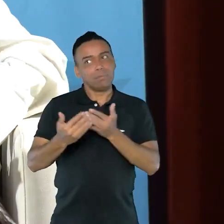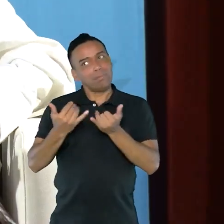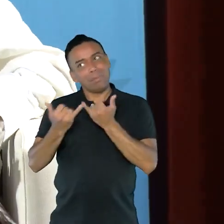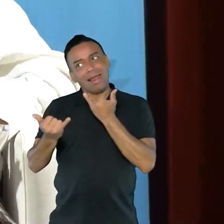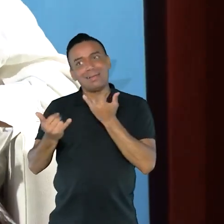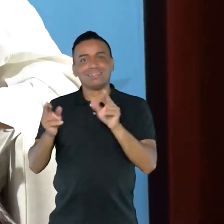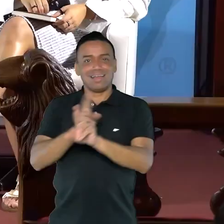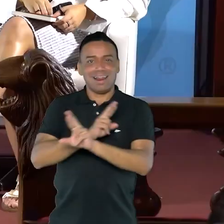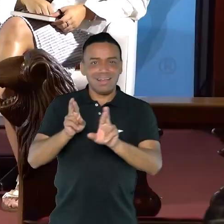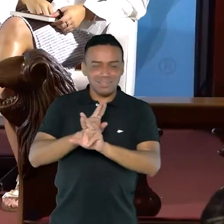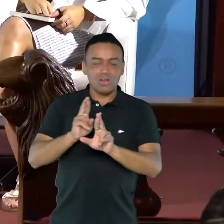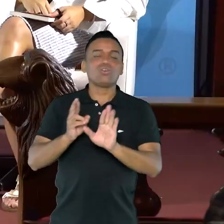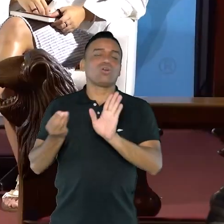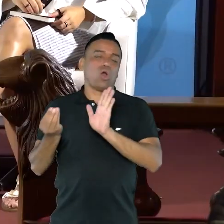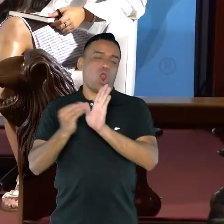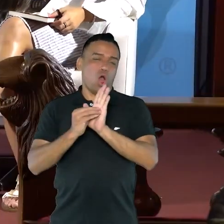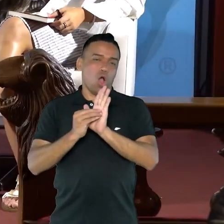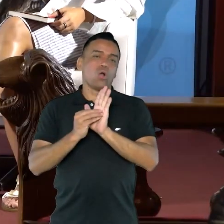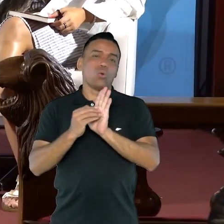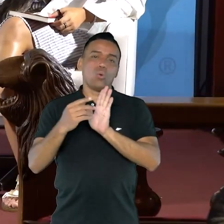finais.